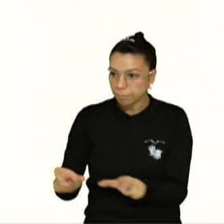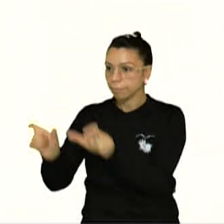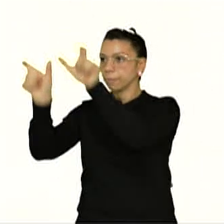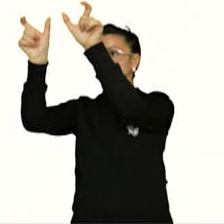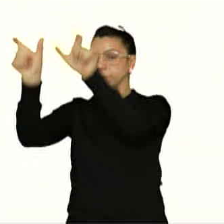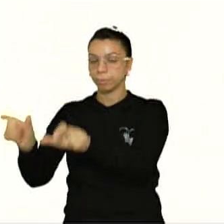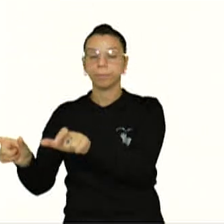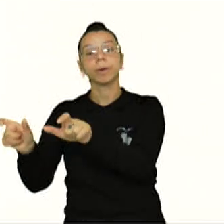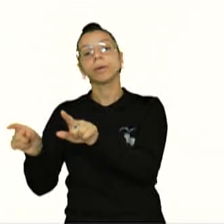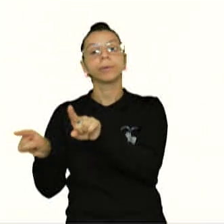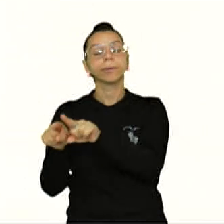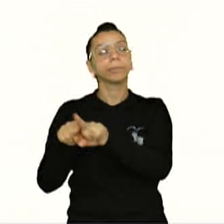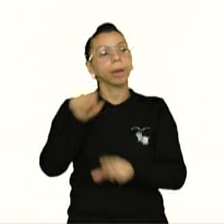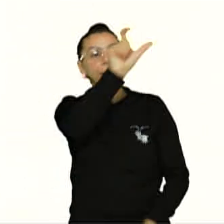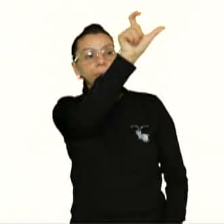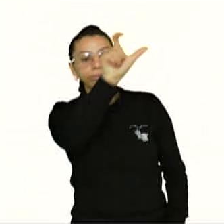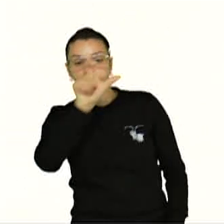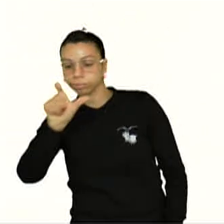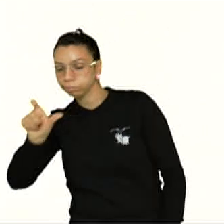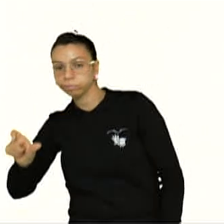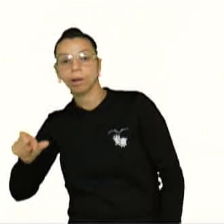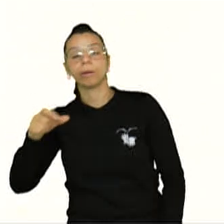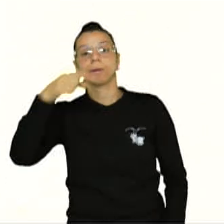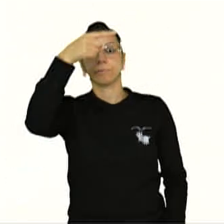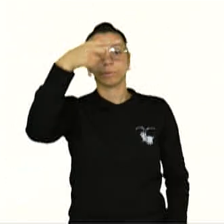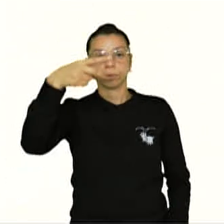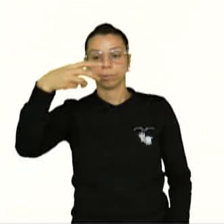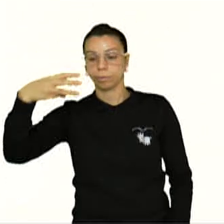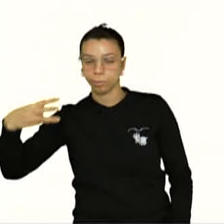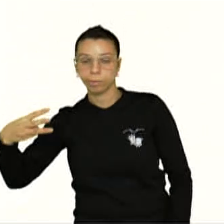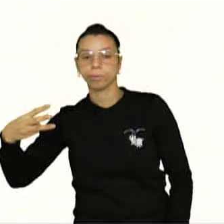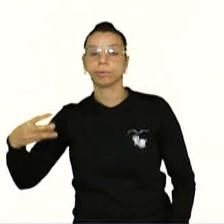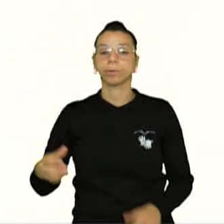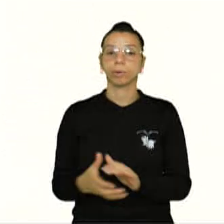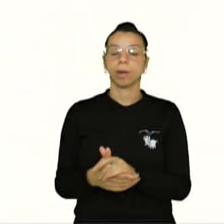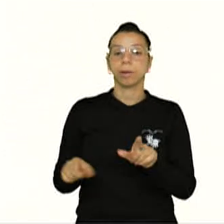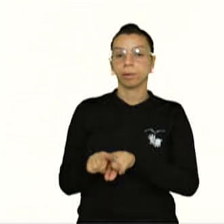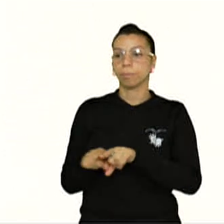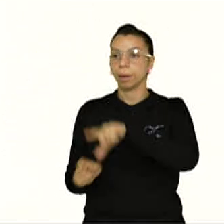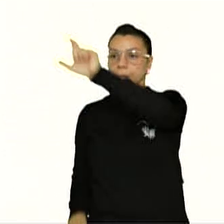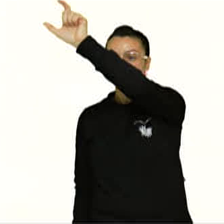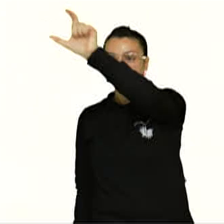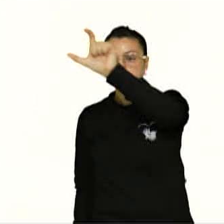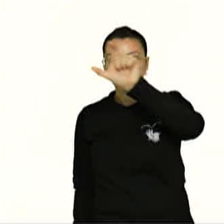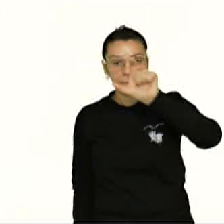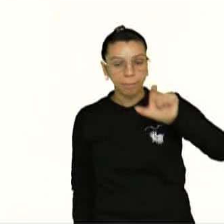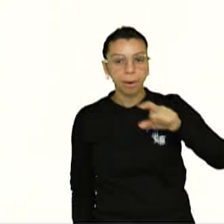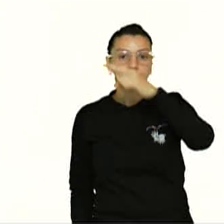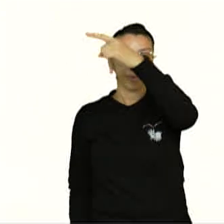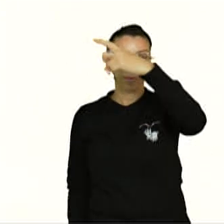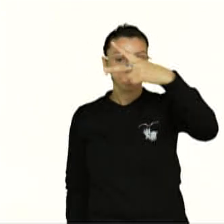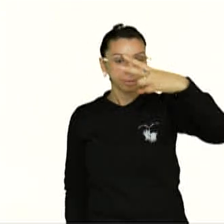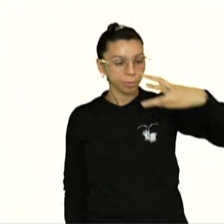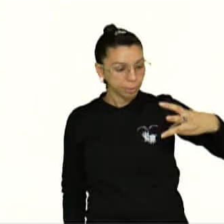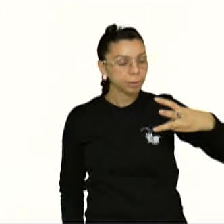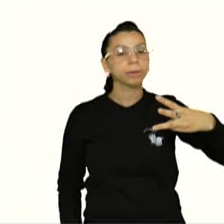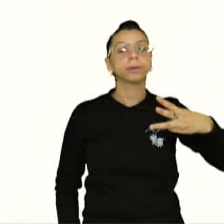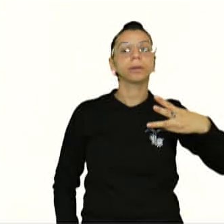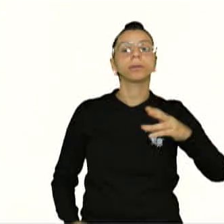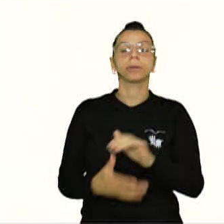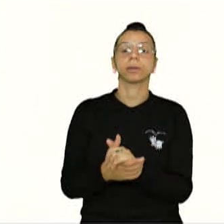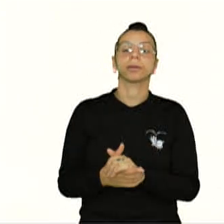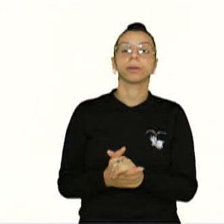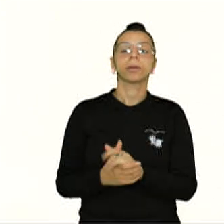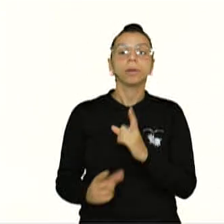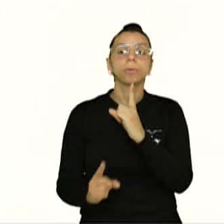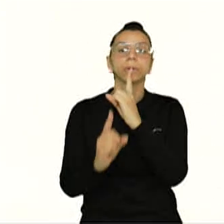da diagonal principal, multiplica 3 elementos na direção da diagonal secundária, obtendo-se 6